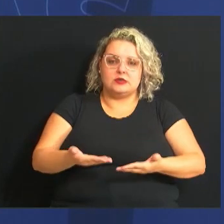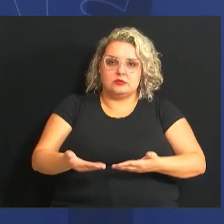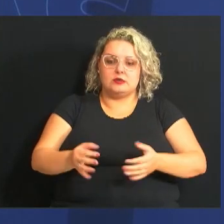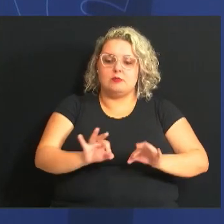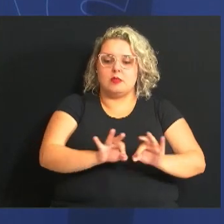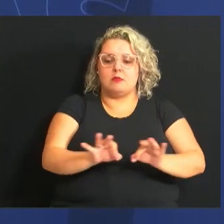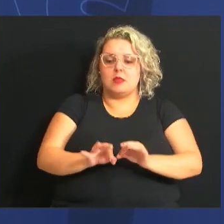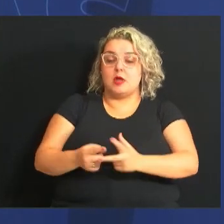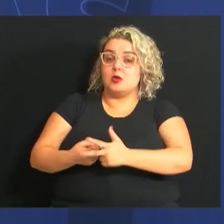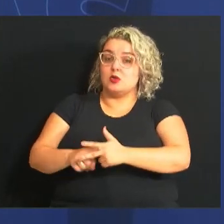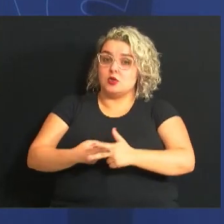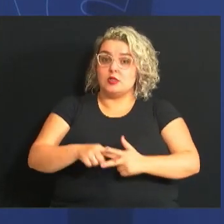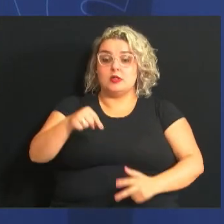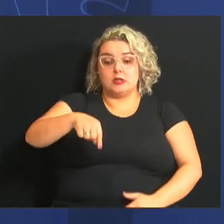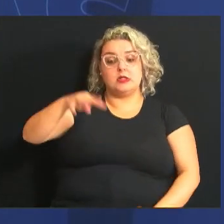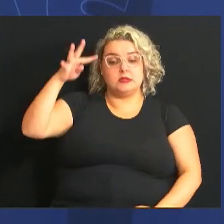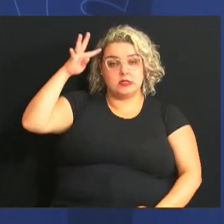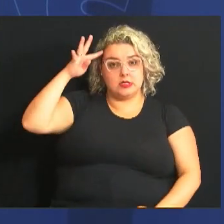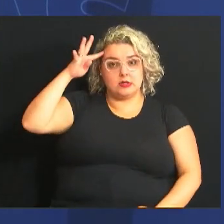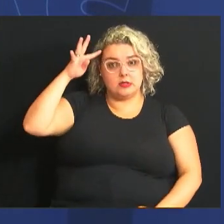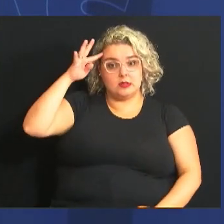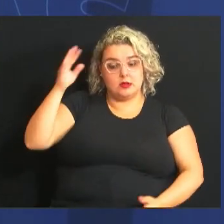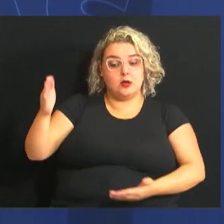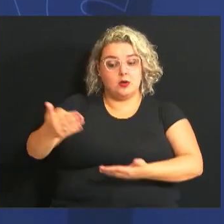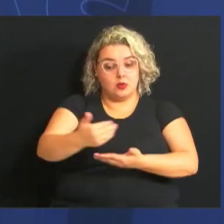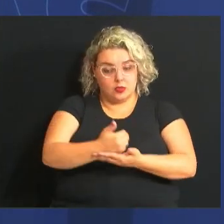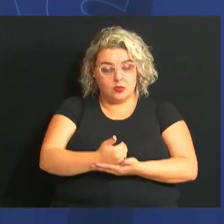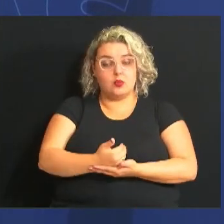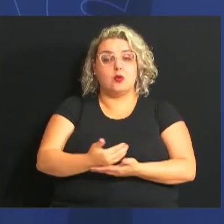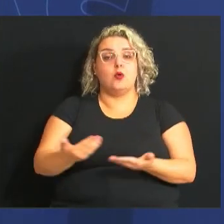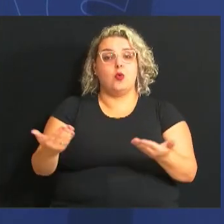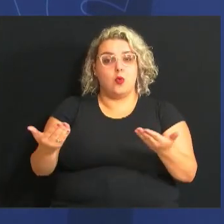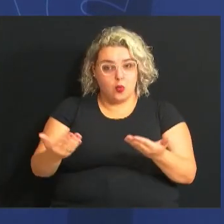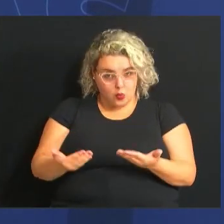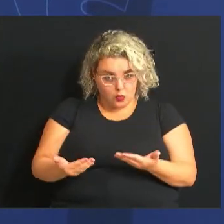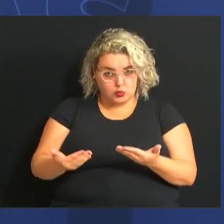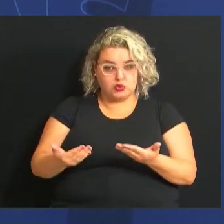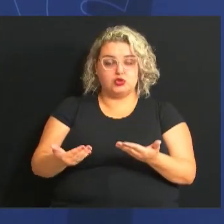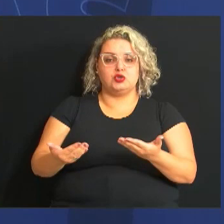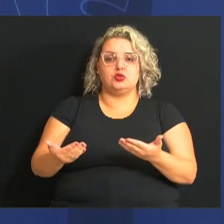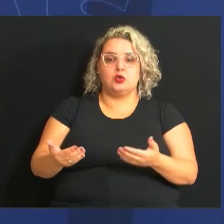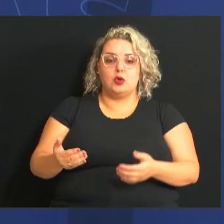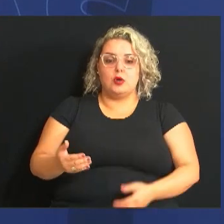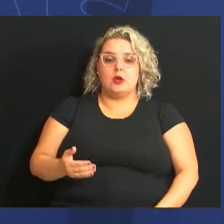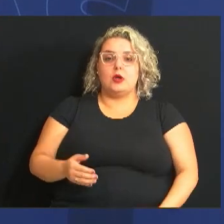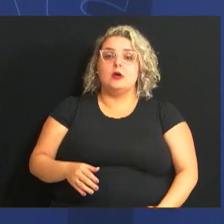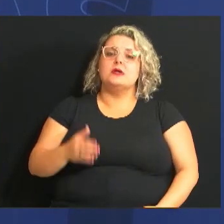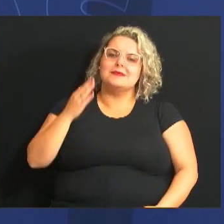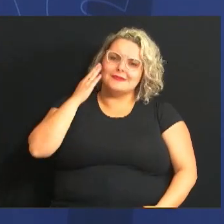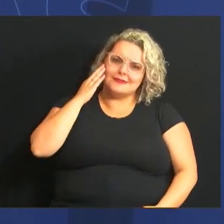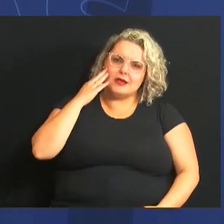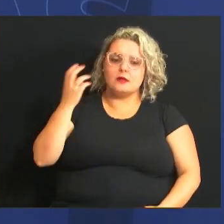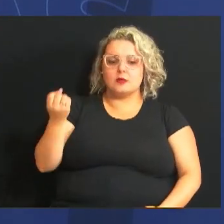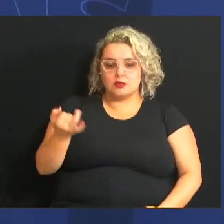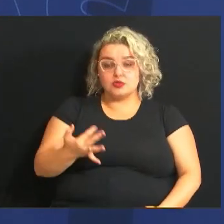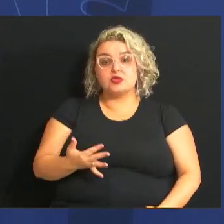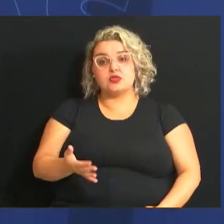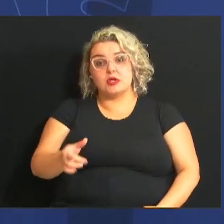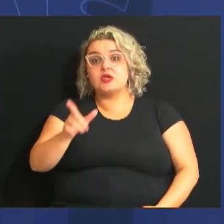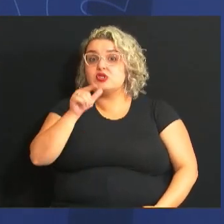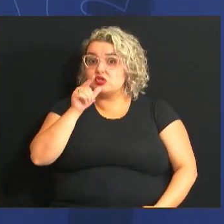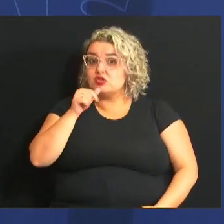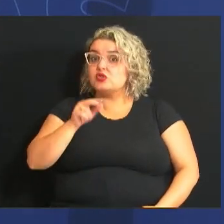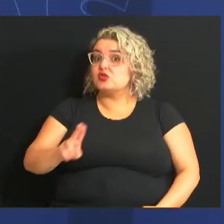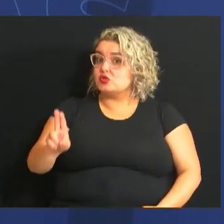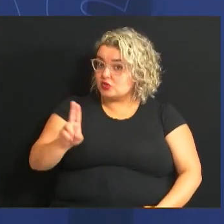nesta quarta-feira. Reserva de água, portanto, no dia de hoje. Você sabe, né, a quantidade de água que você